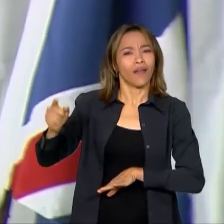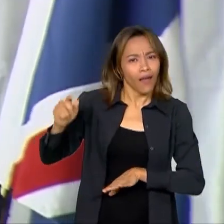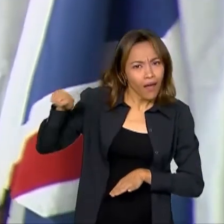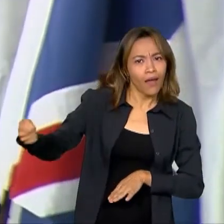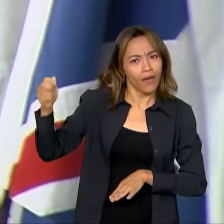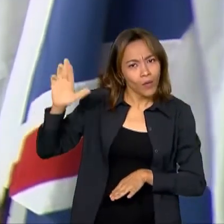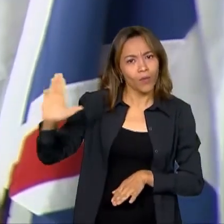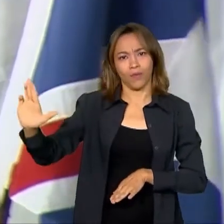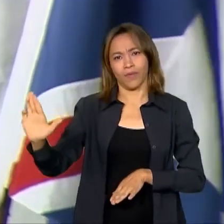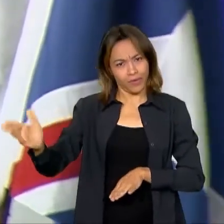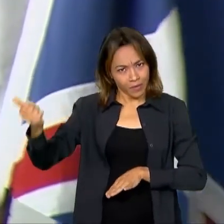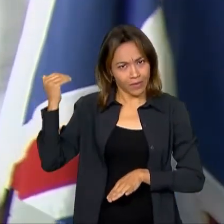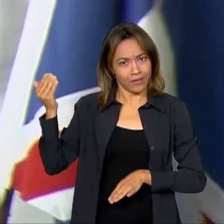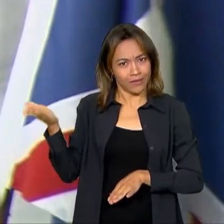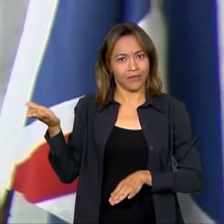Lula da Silva.